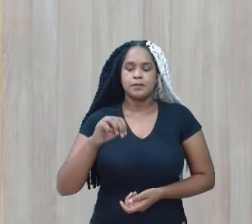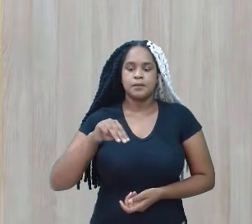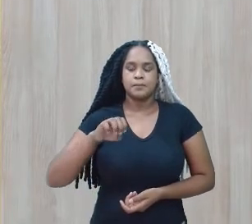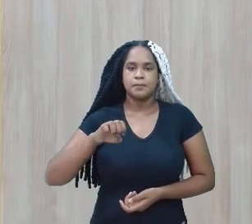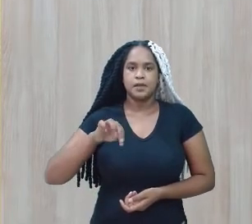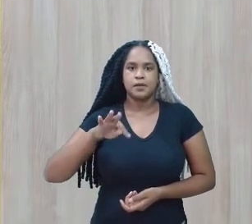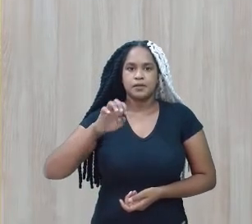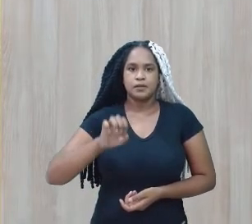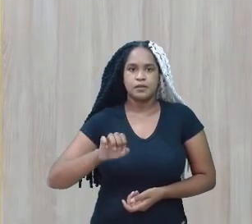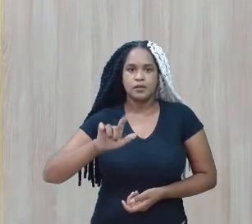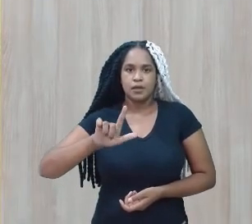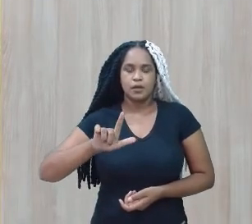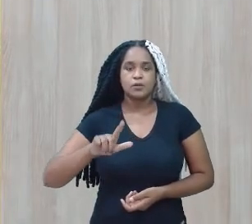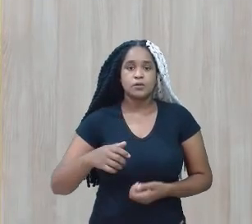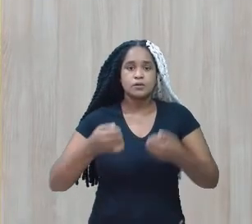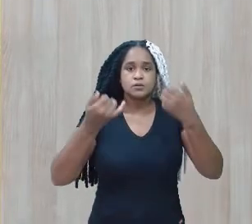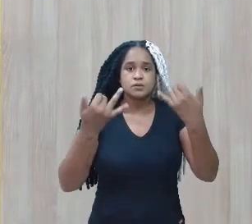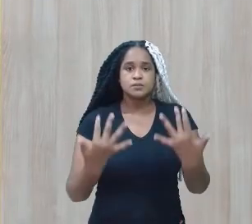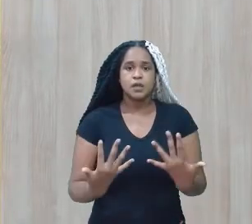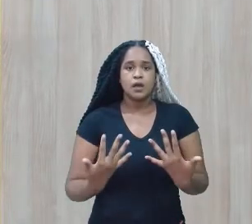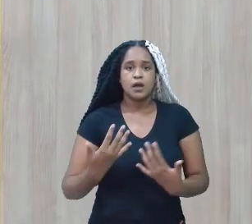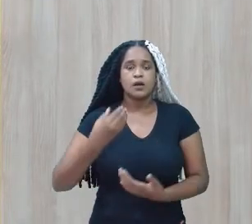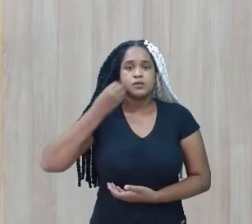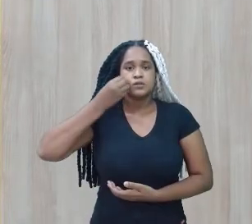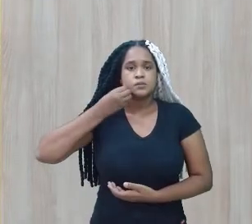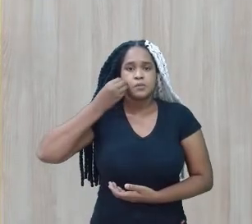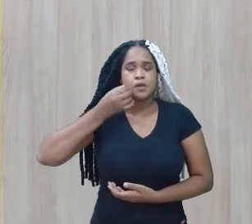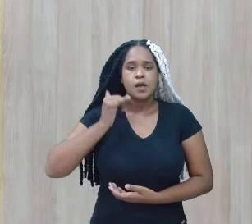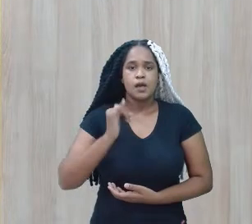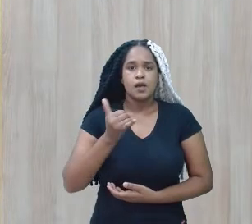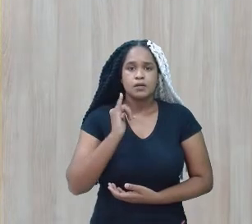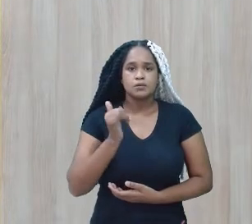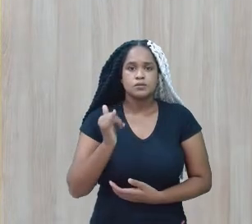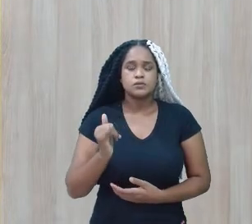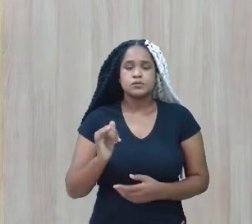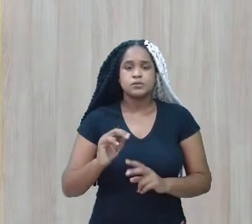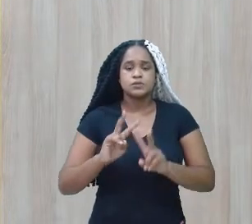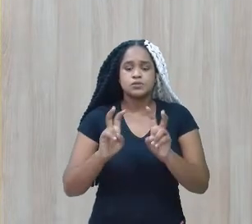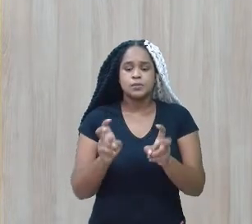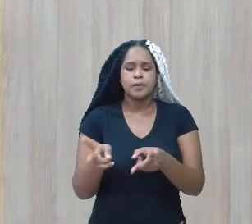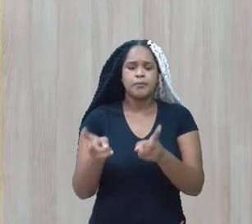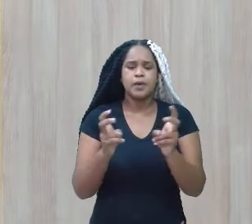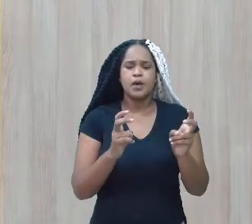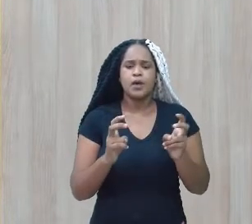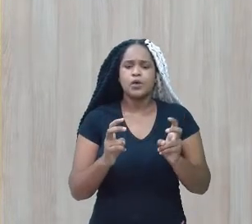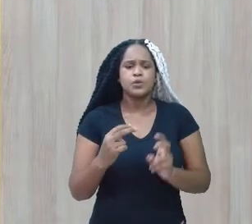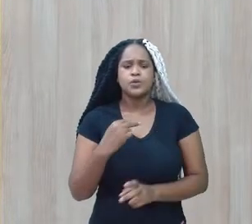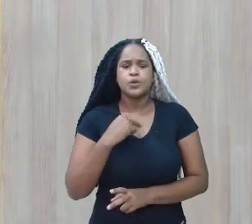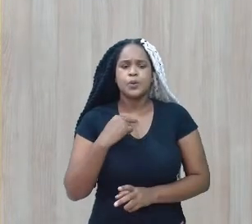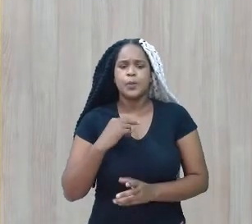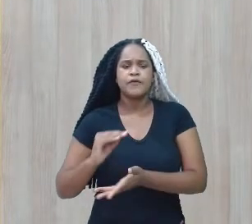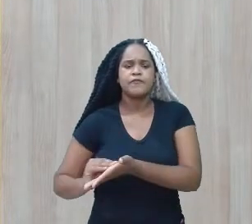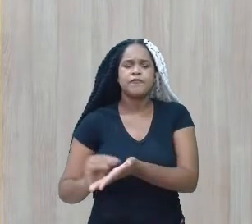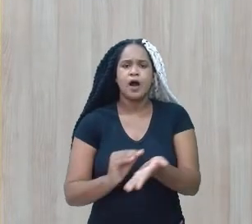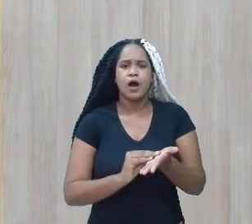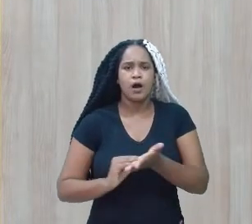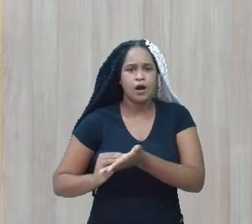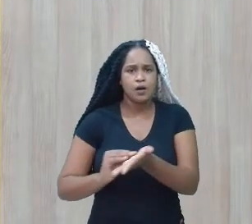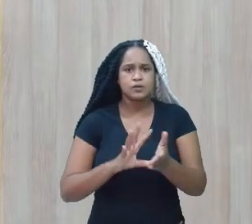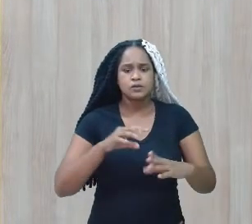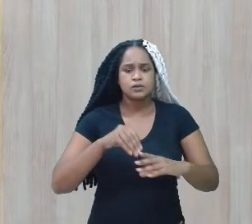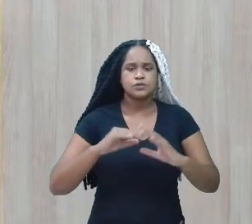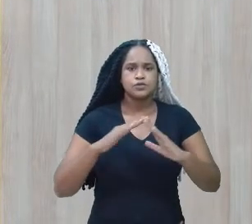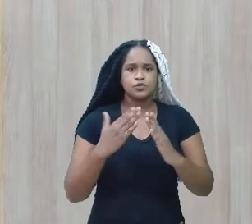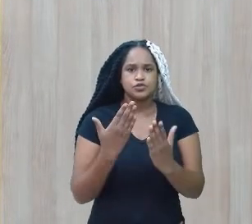o relato de experiência do que ele pensa, do que é que ele percebe que não pode, de maneira alguma, o que é que não pode faltar em